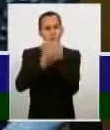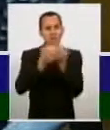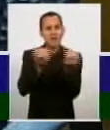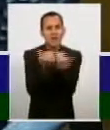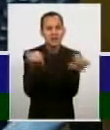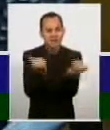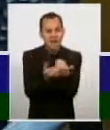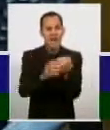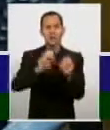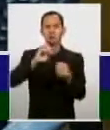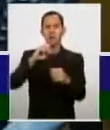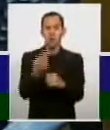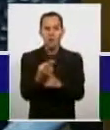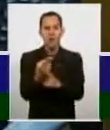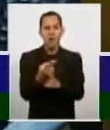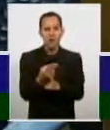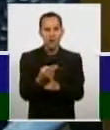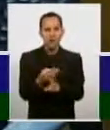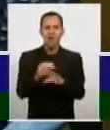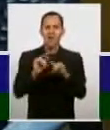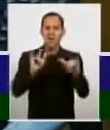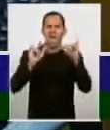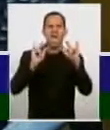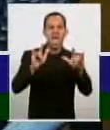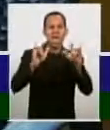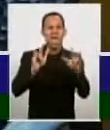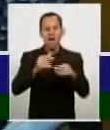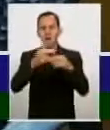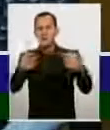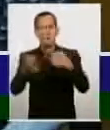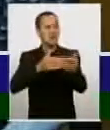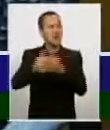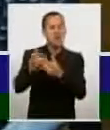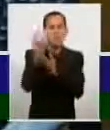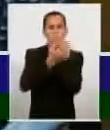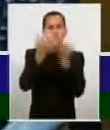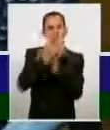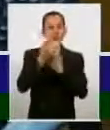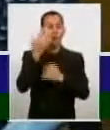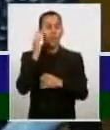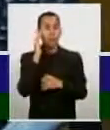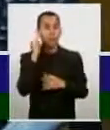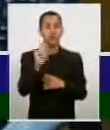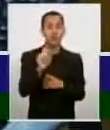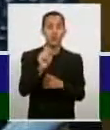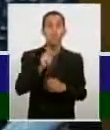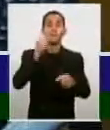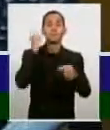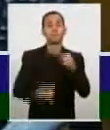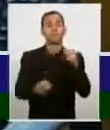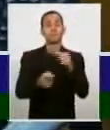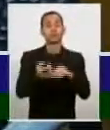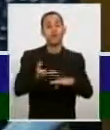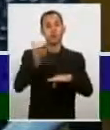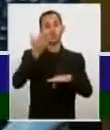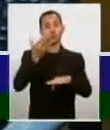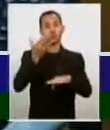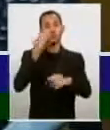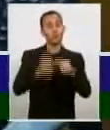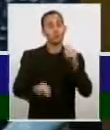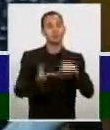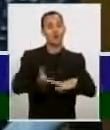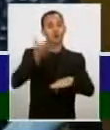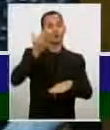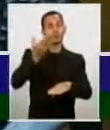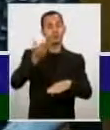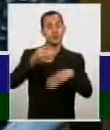ela um funk, seja ela um forró, seja ela o que for, eu acho que tem que ser proibido. Proibido.